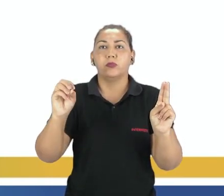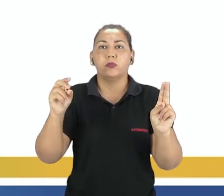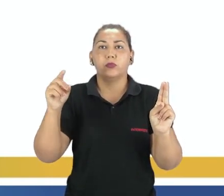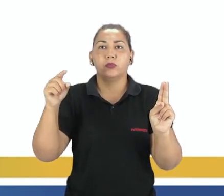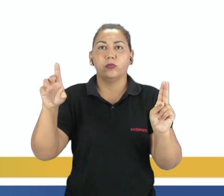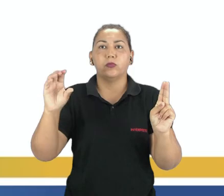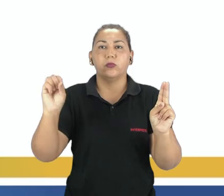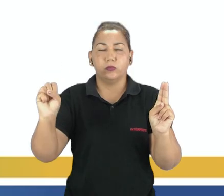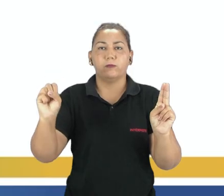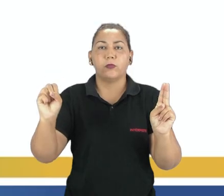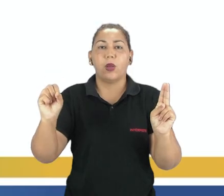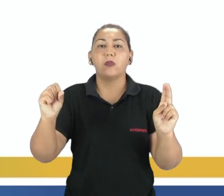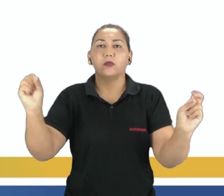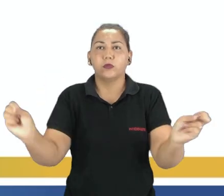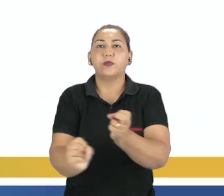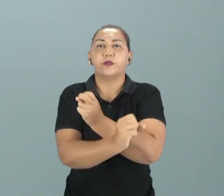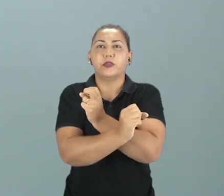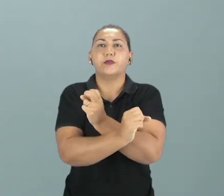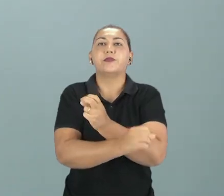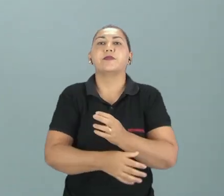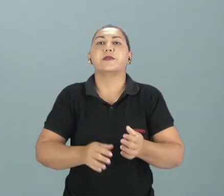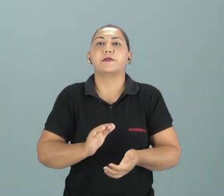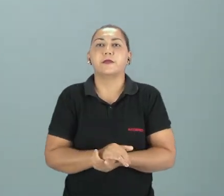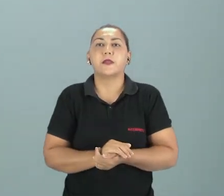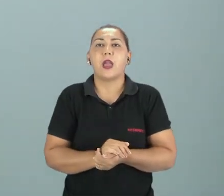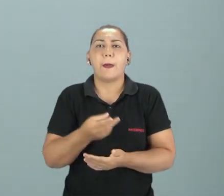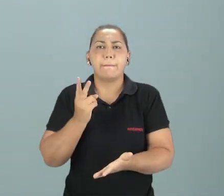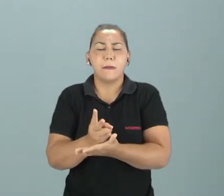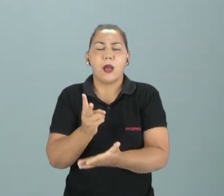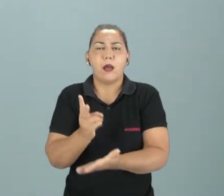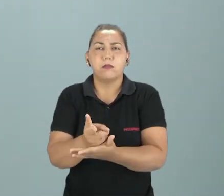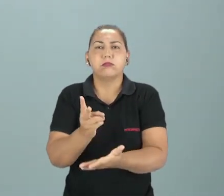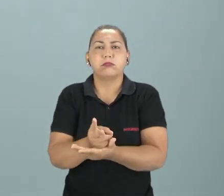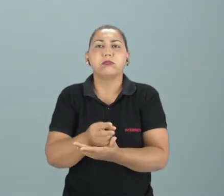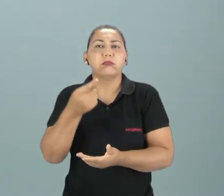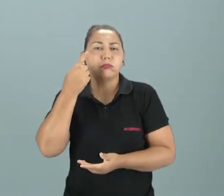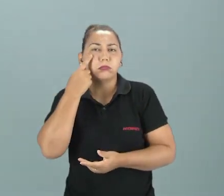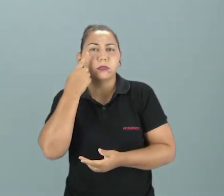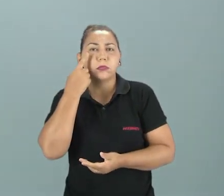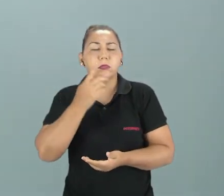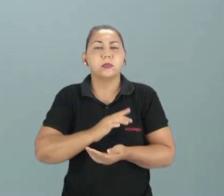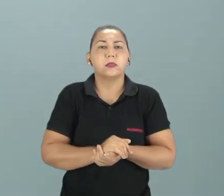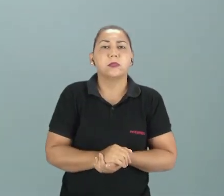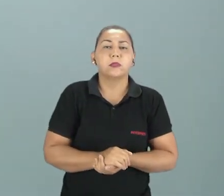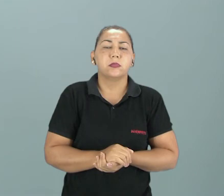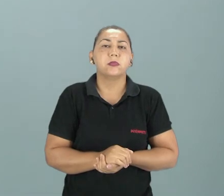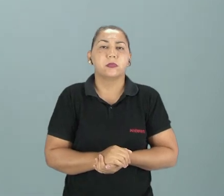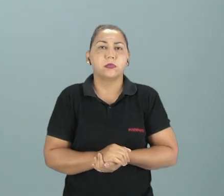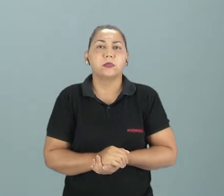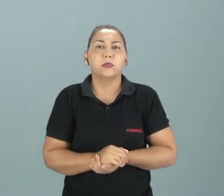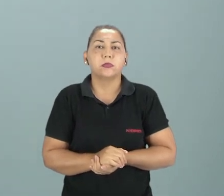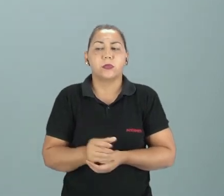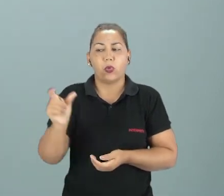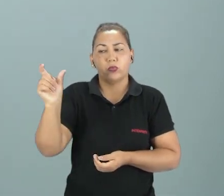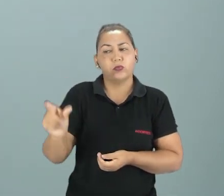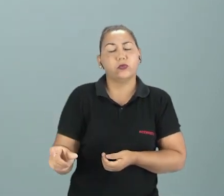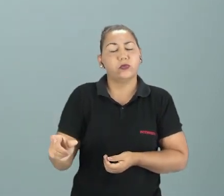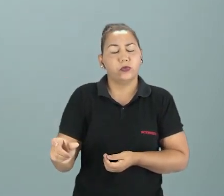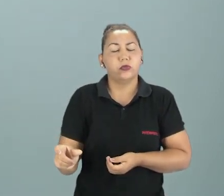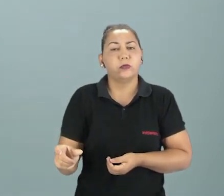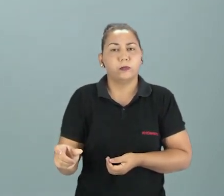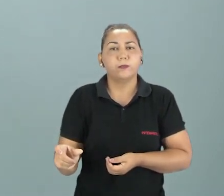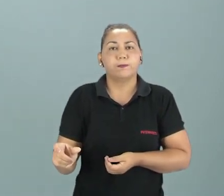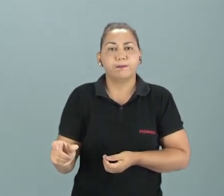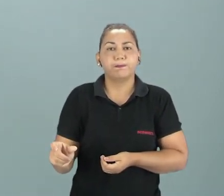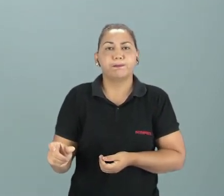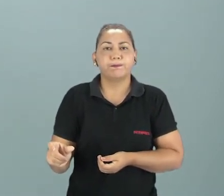as vezes que vamos estabelecer a concordância verbal, devemos observar principalmente o sujeito. É ele que